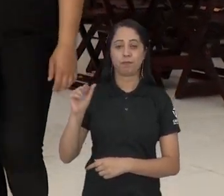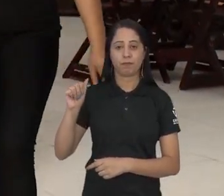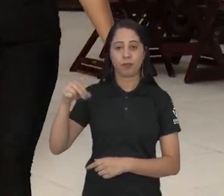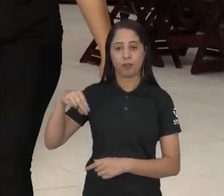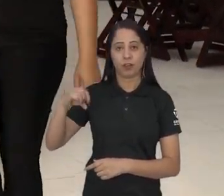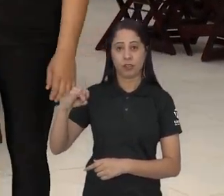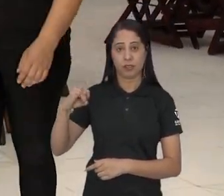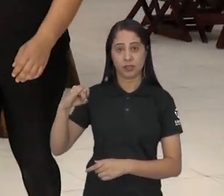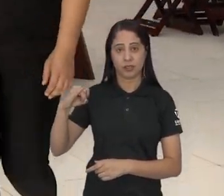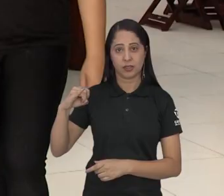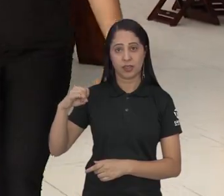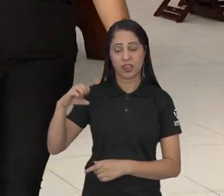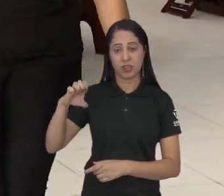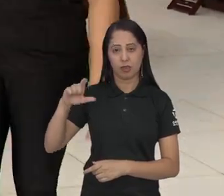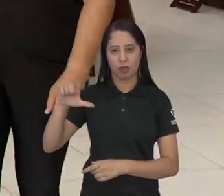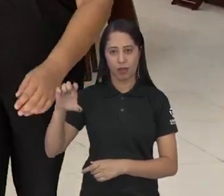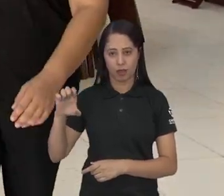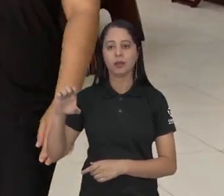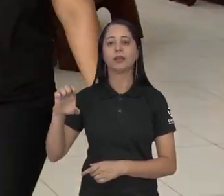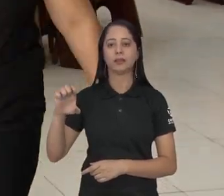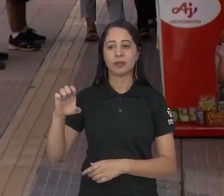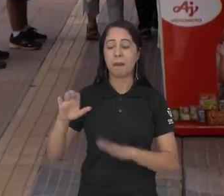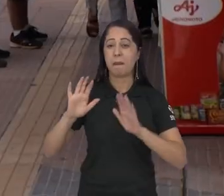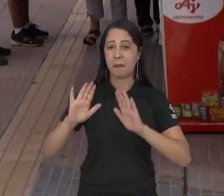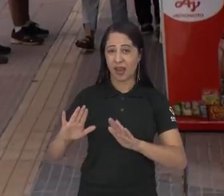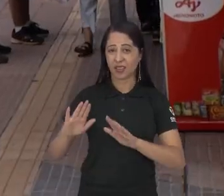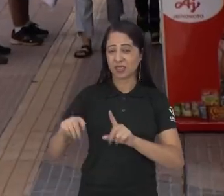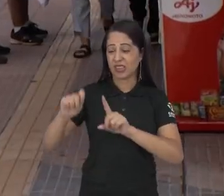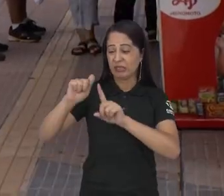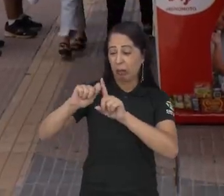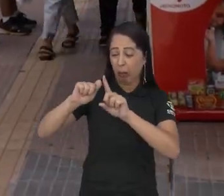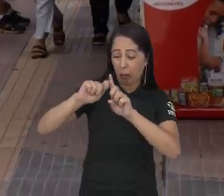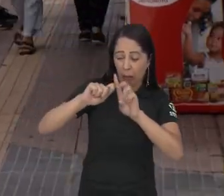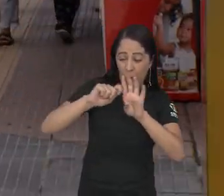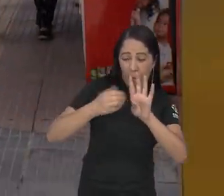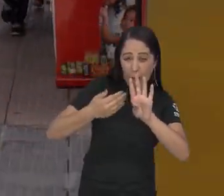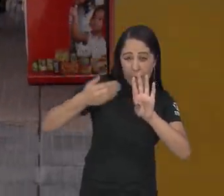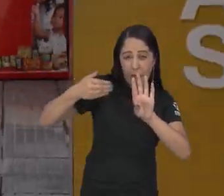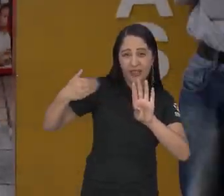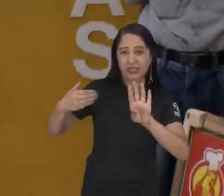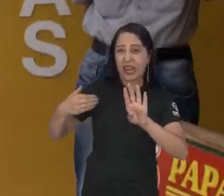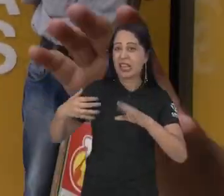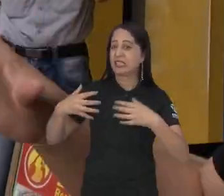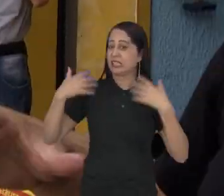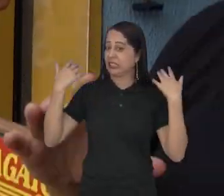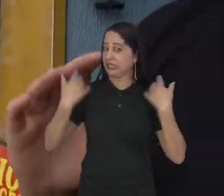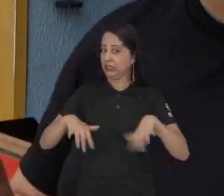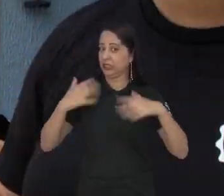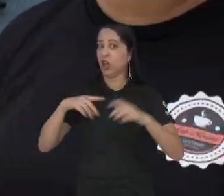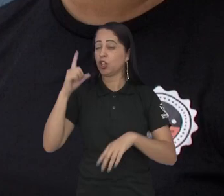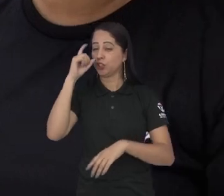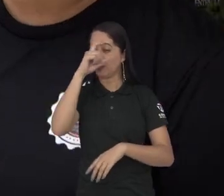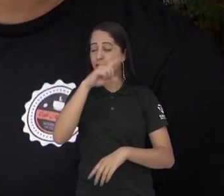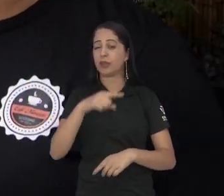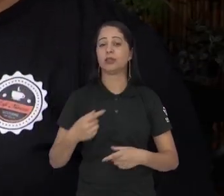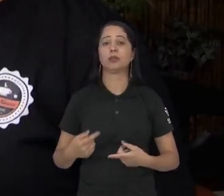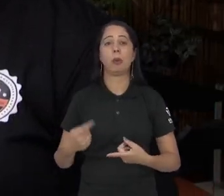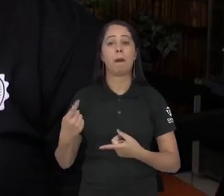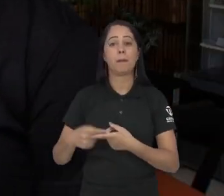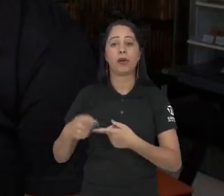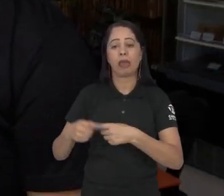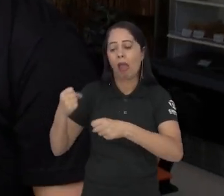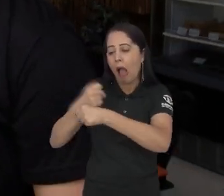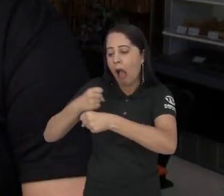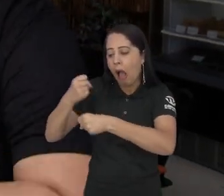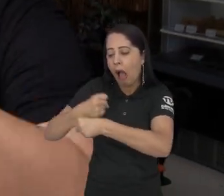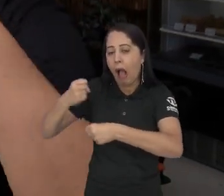dona dessa cafeteria que fica bem no centro de São José como ponto de comércio a localização é ótima mas nos últimos meses a